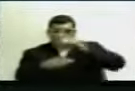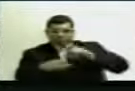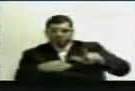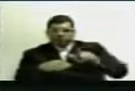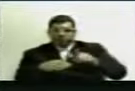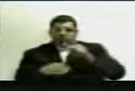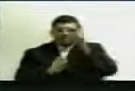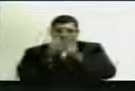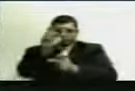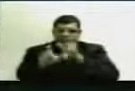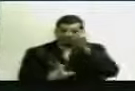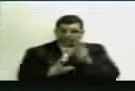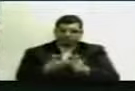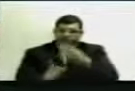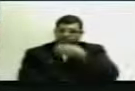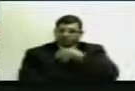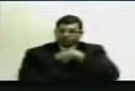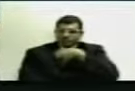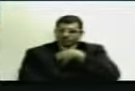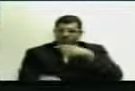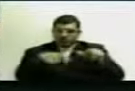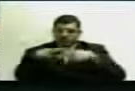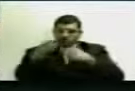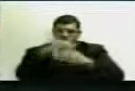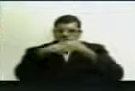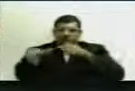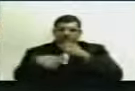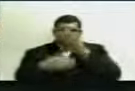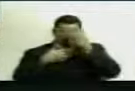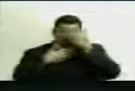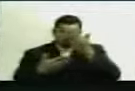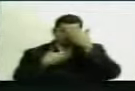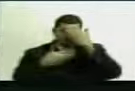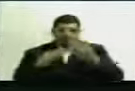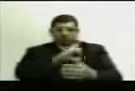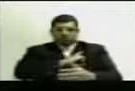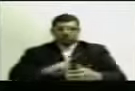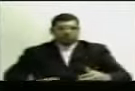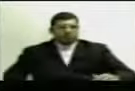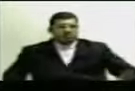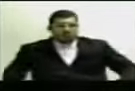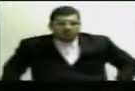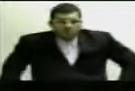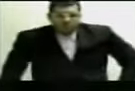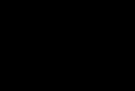uma vez, imposição da vontade do Executivo sobre o Legislativo. Muito obrigado, senhor presidente. Agradeço, Vossa Excelência. Conceda a palavra ao